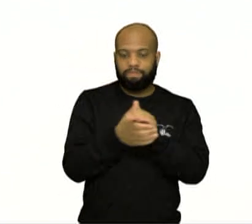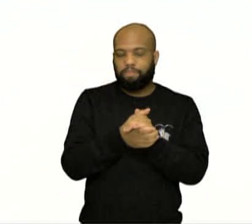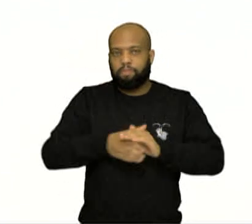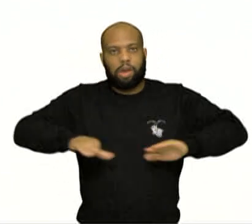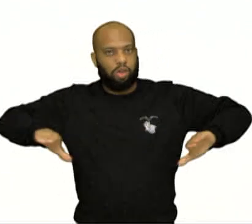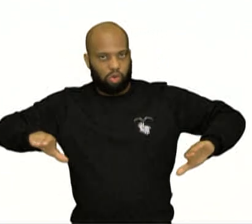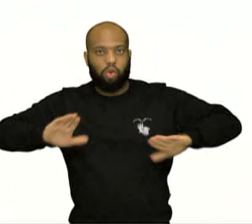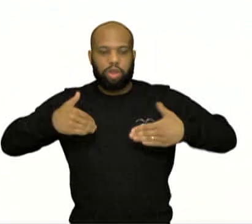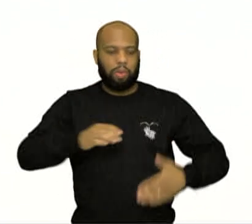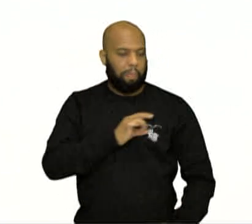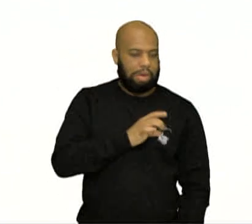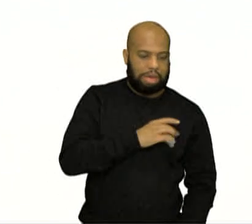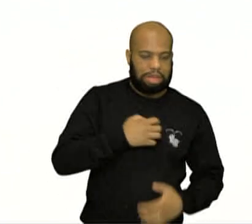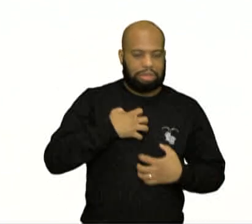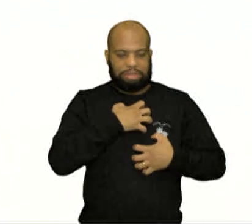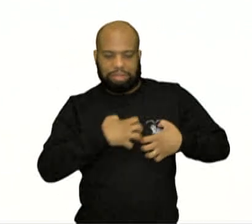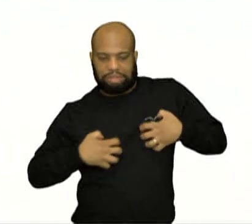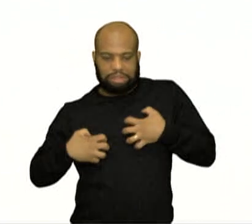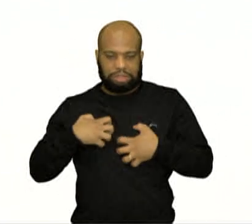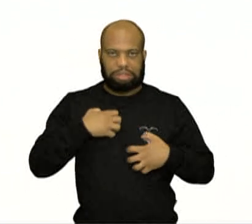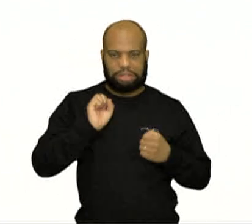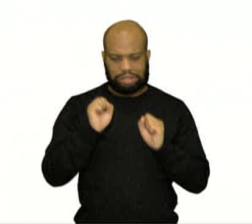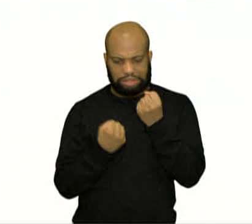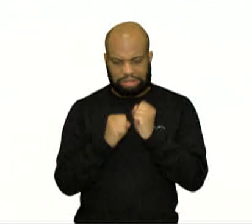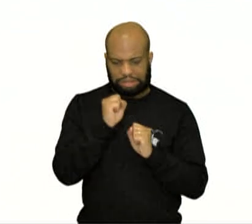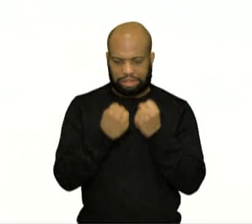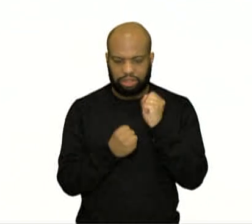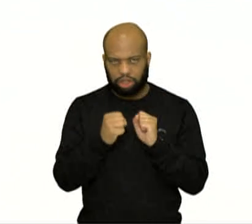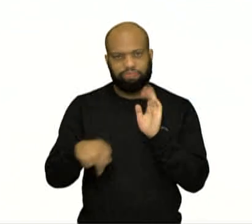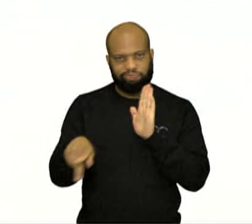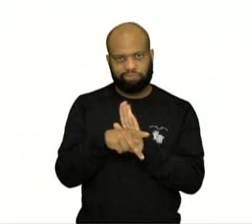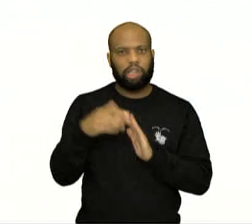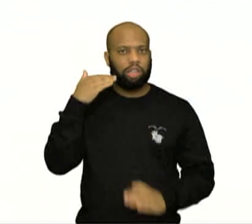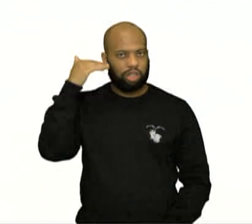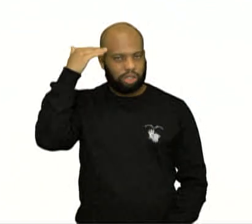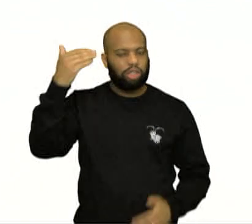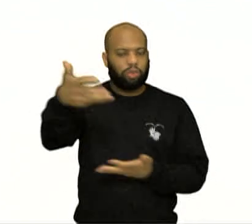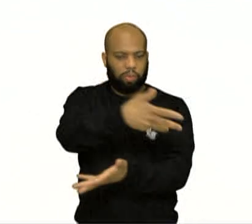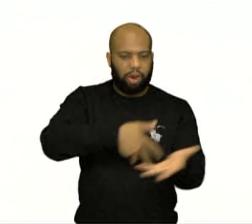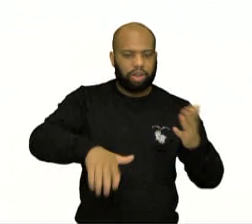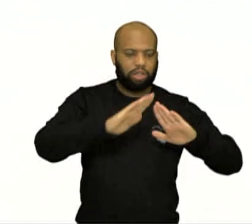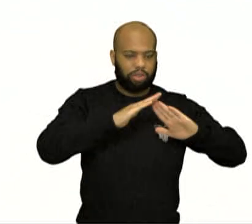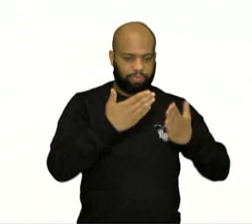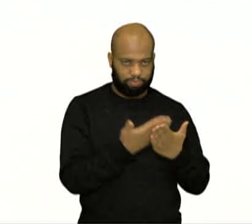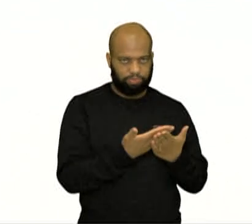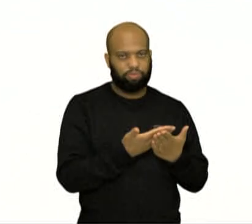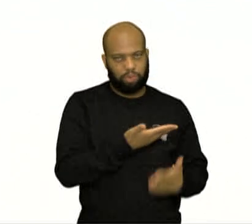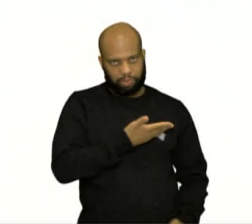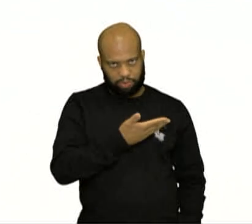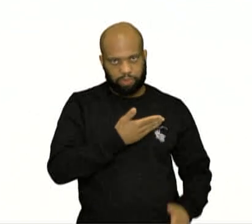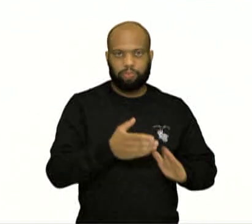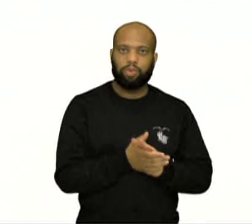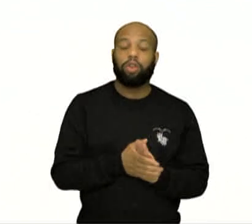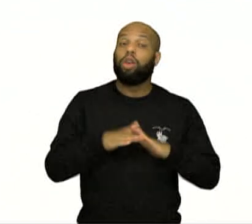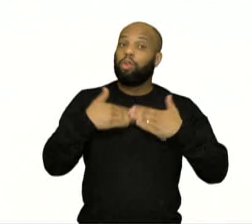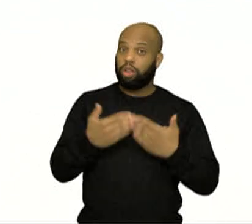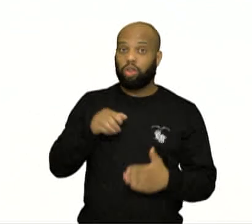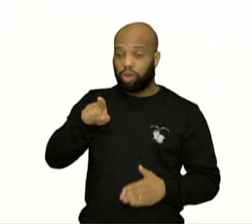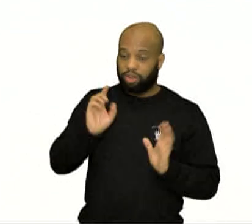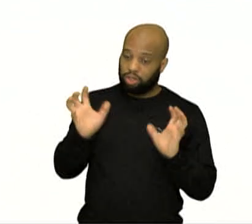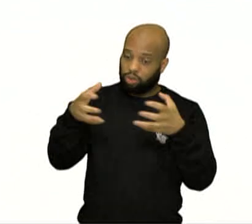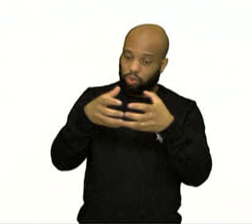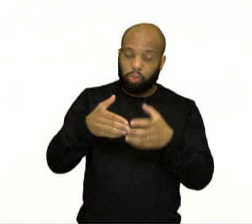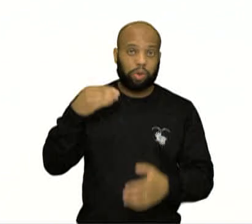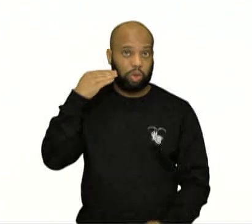e ansiedades, típicos da adolescência, são compartilhados entre os amigos da escola onde estuda. Ali, esse grupo